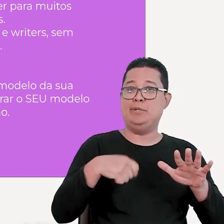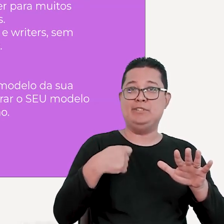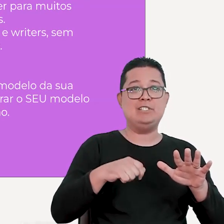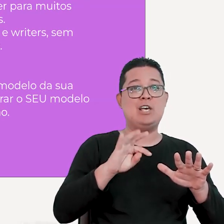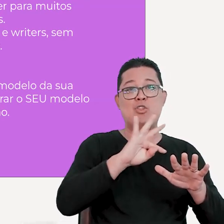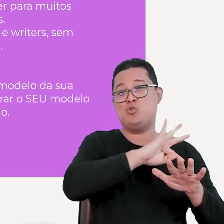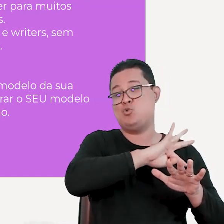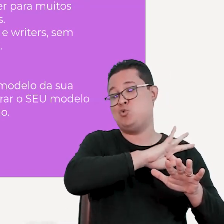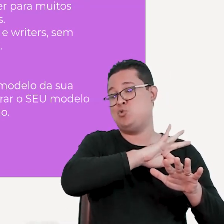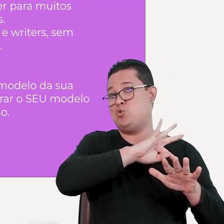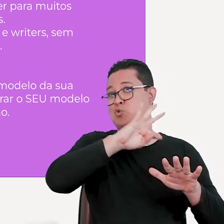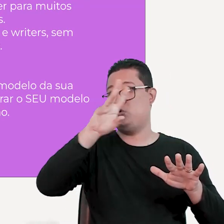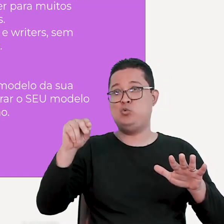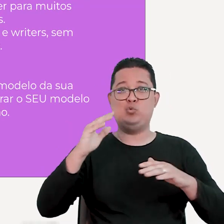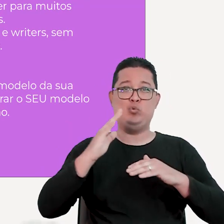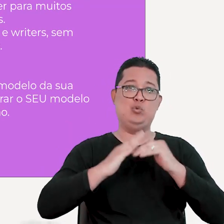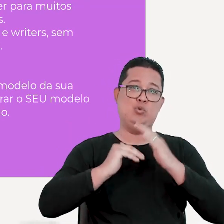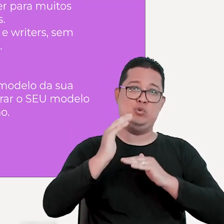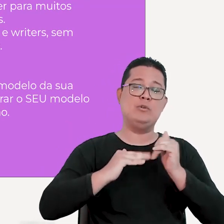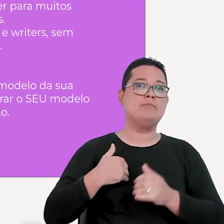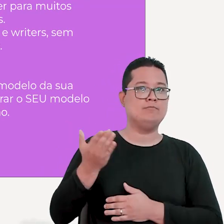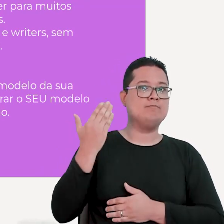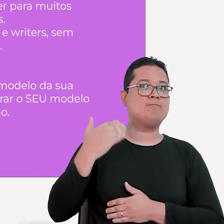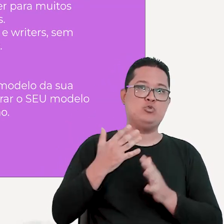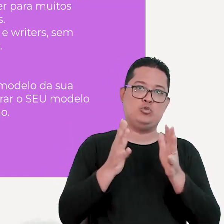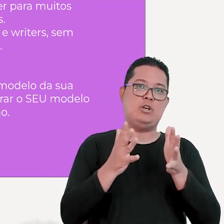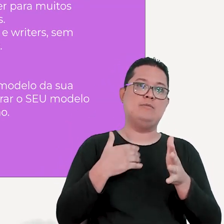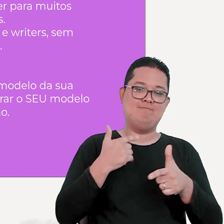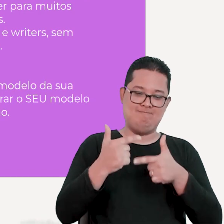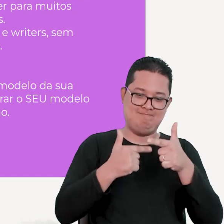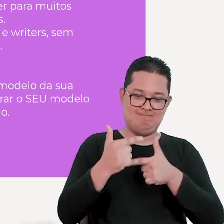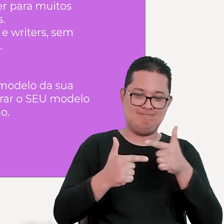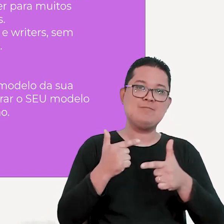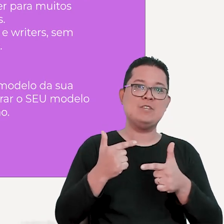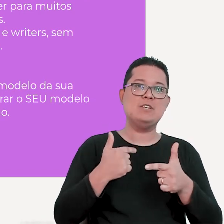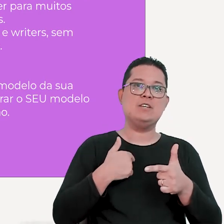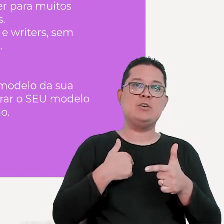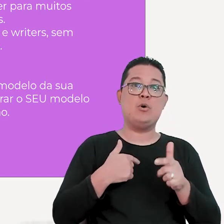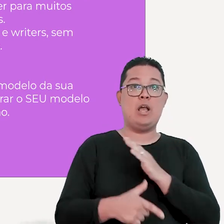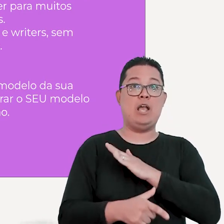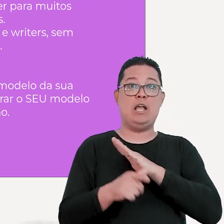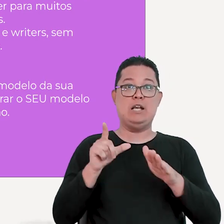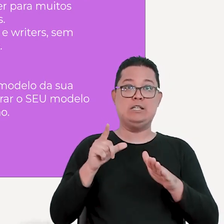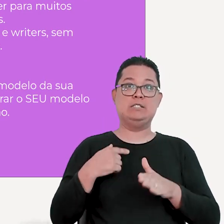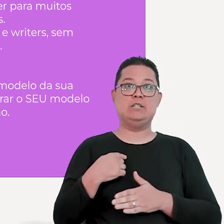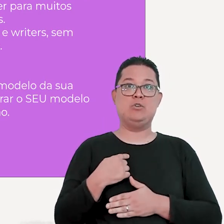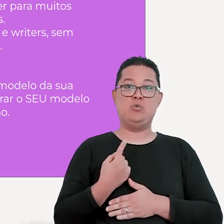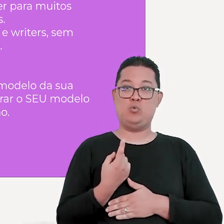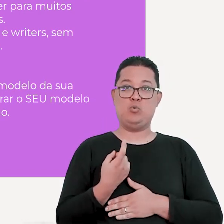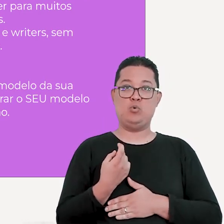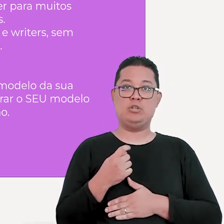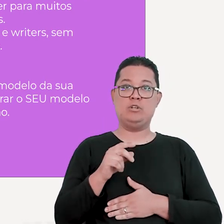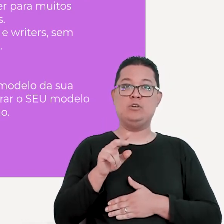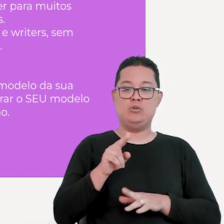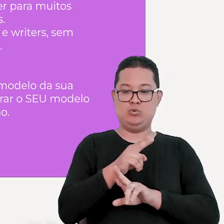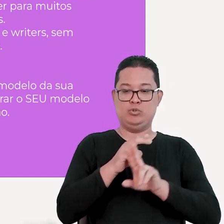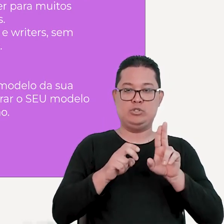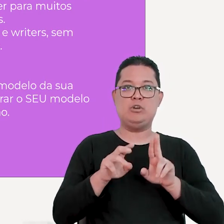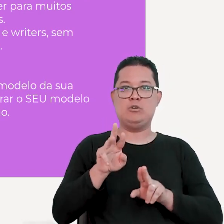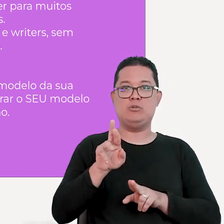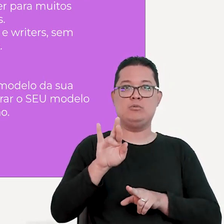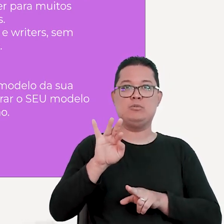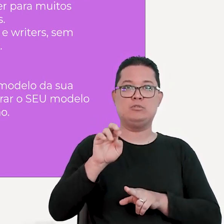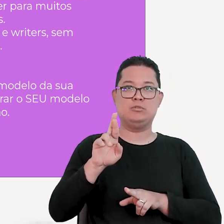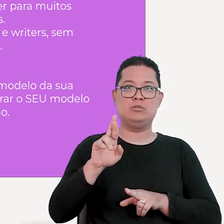Eu entrei em uma empresa em que, antes de eu entrar, porque eu era a única UX Writer, o time era praticamente